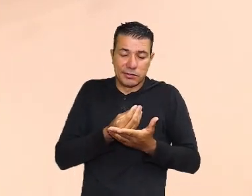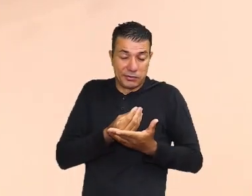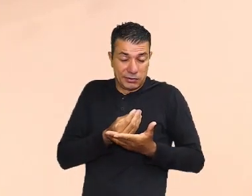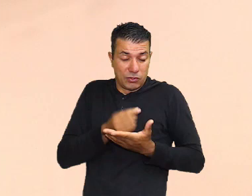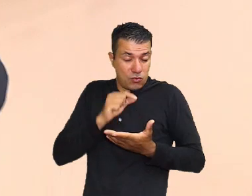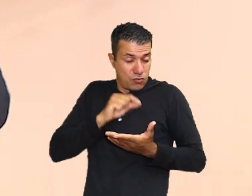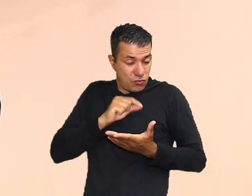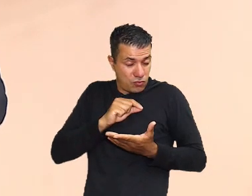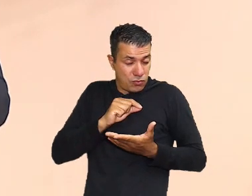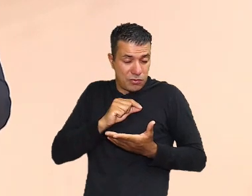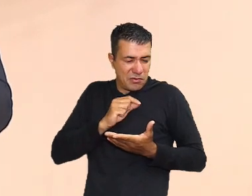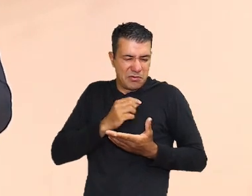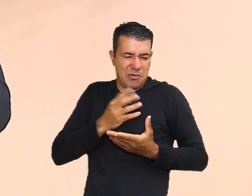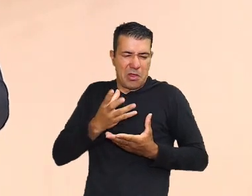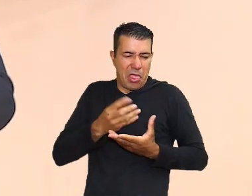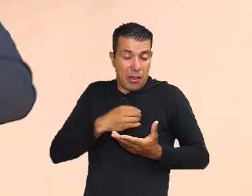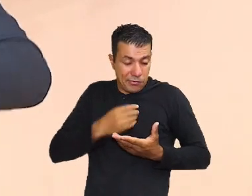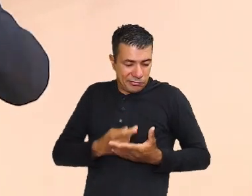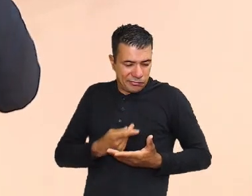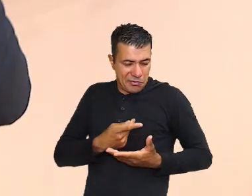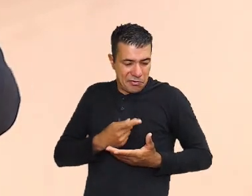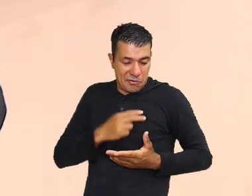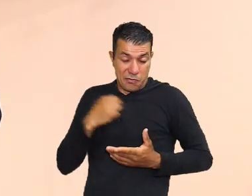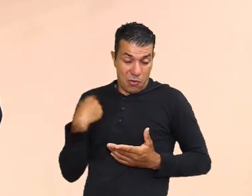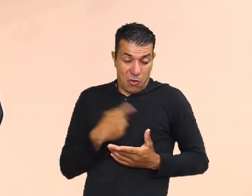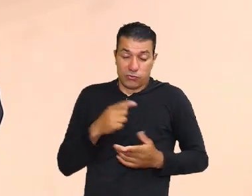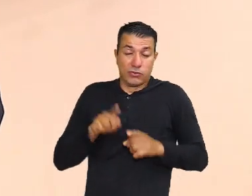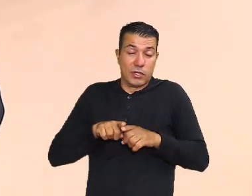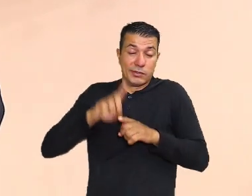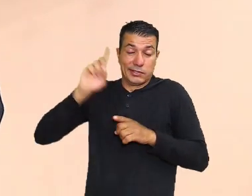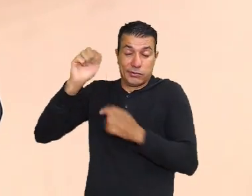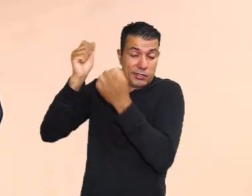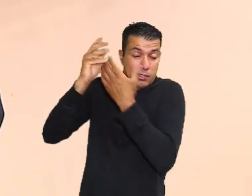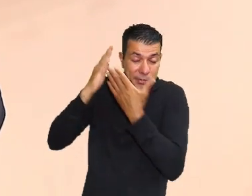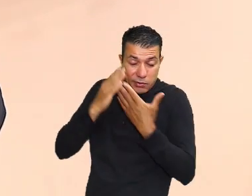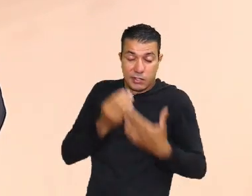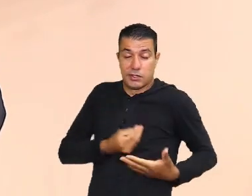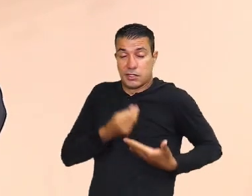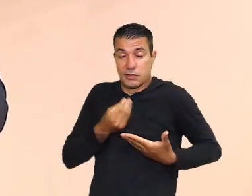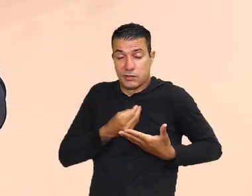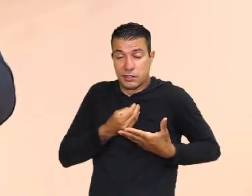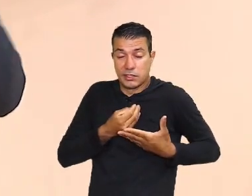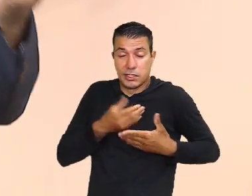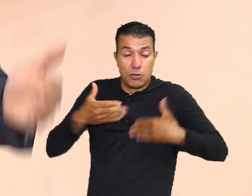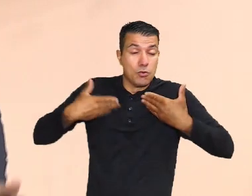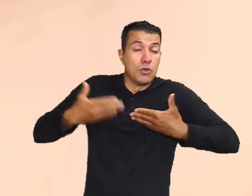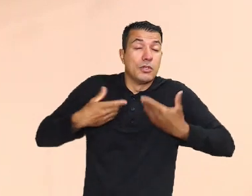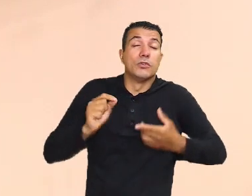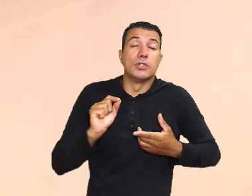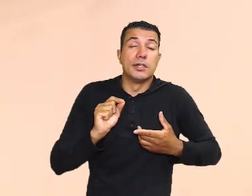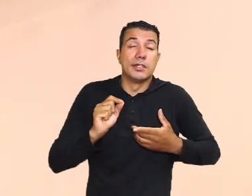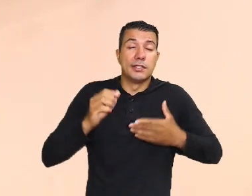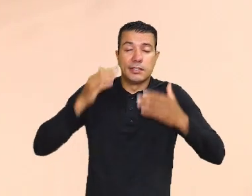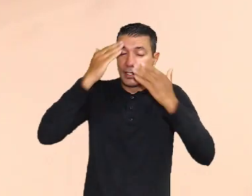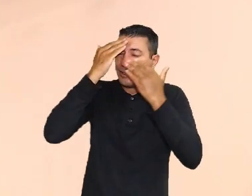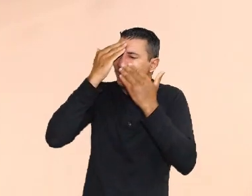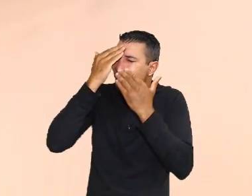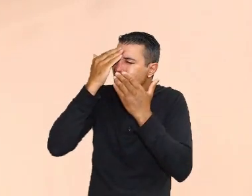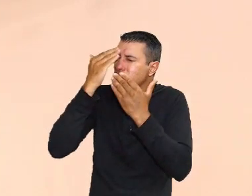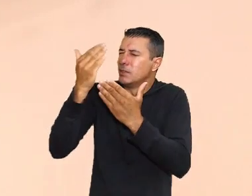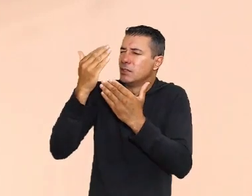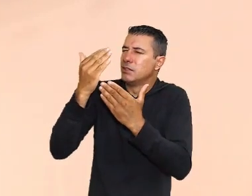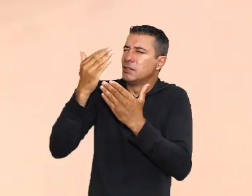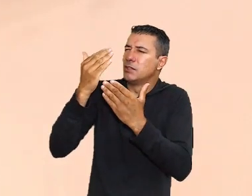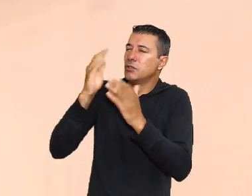em Tuas mãos não do que é nosso, mas daquilo que o Senhor tem nos dado. E, ó Deus, como motivo de alegria e gratidão, nós Te